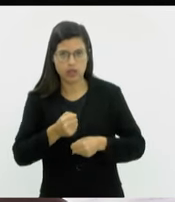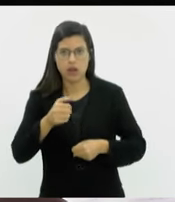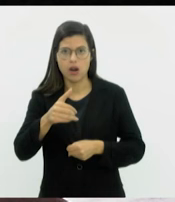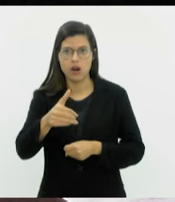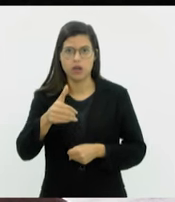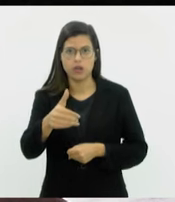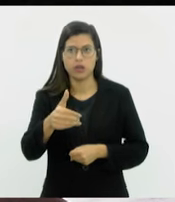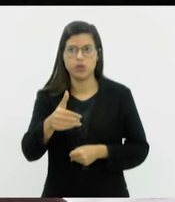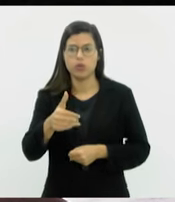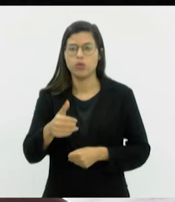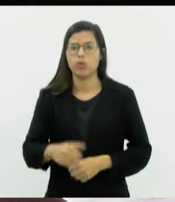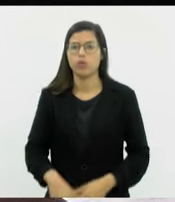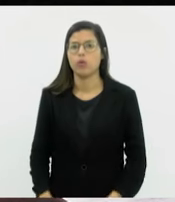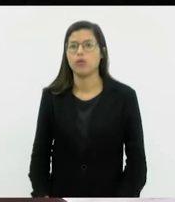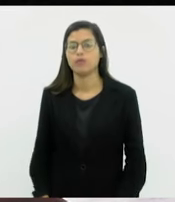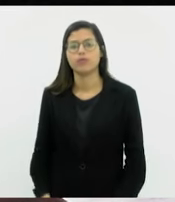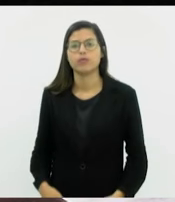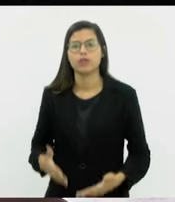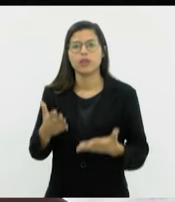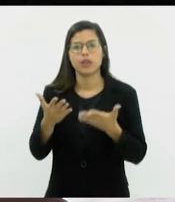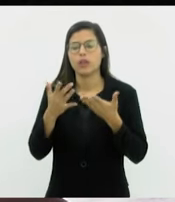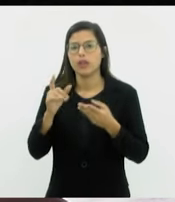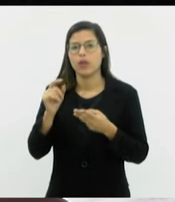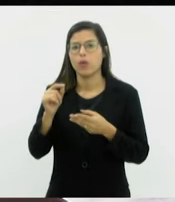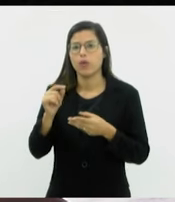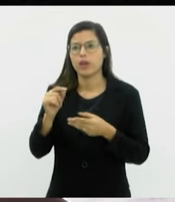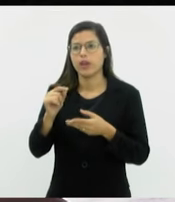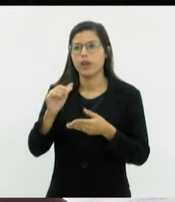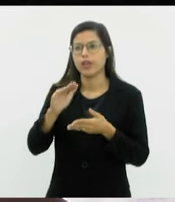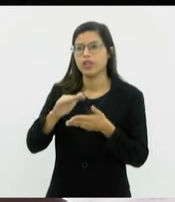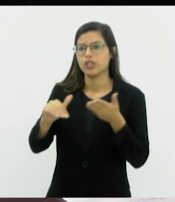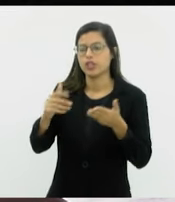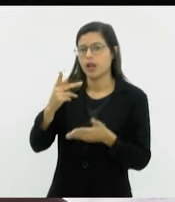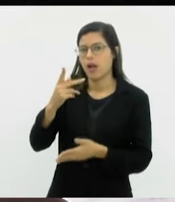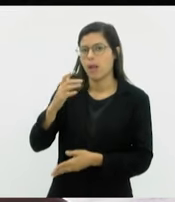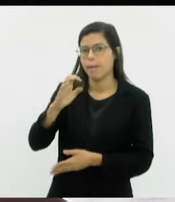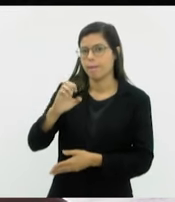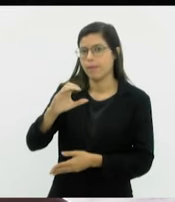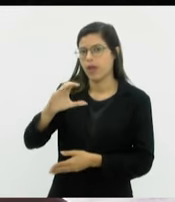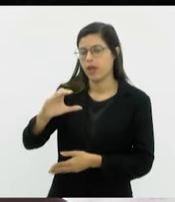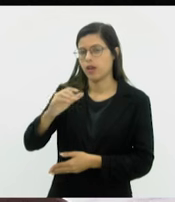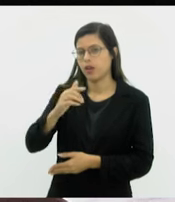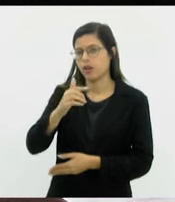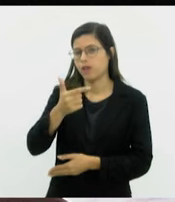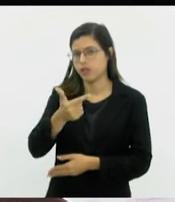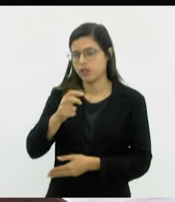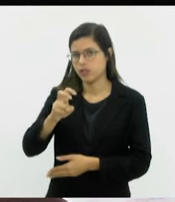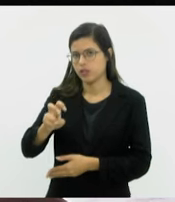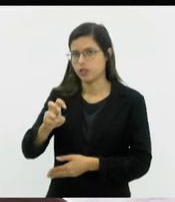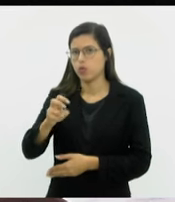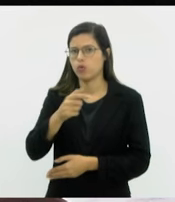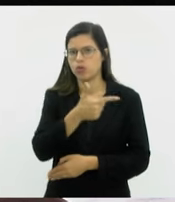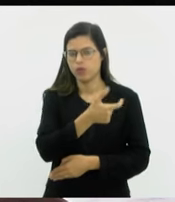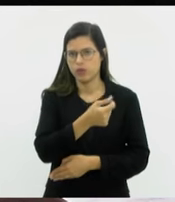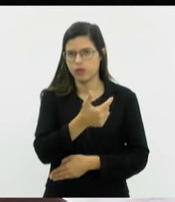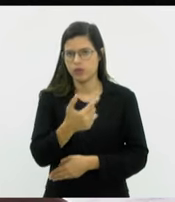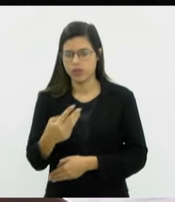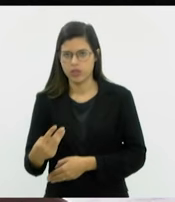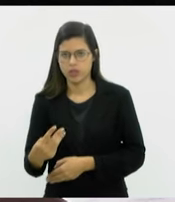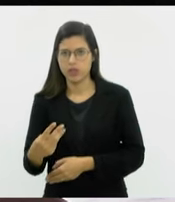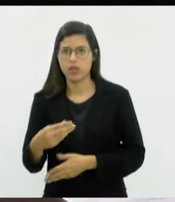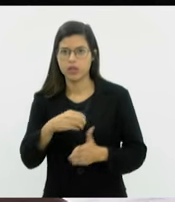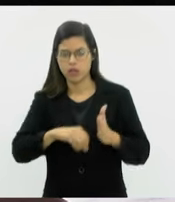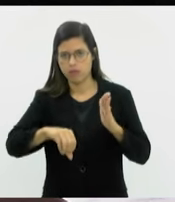querer derrubar a PEC 45 de 2023, que criminaliza a posse